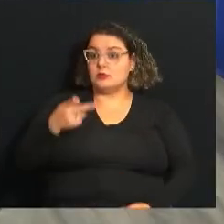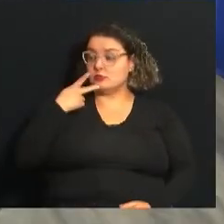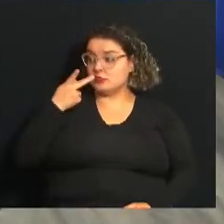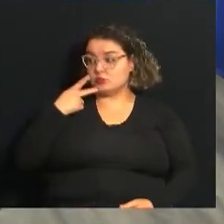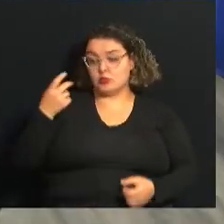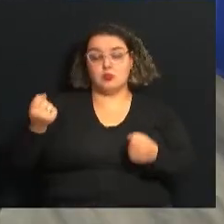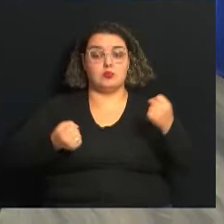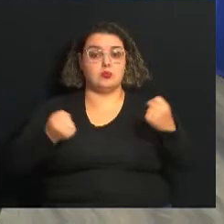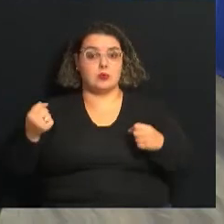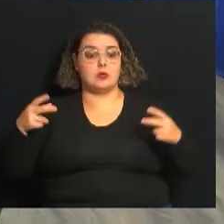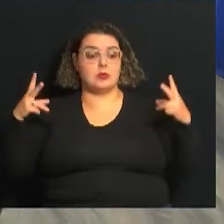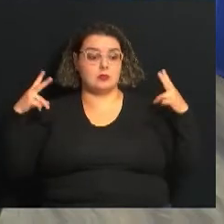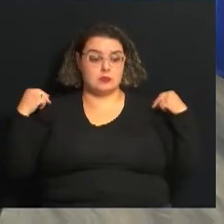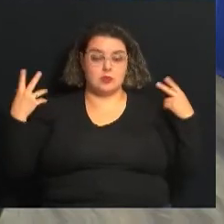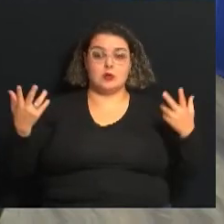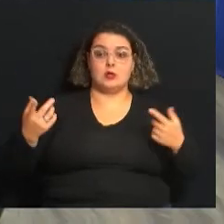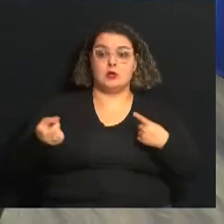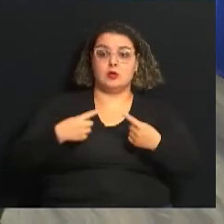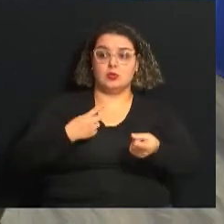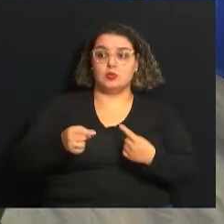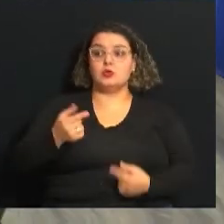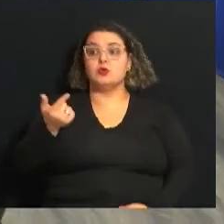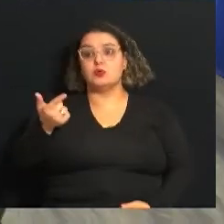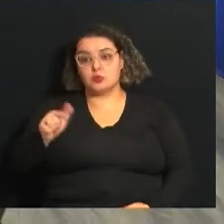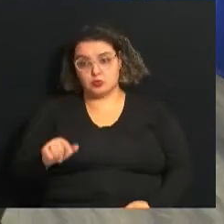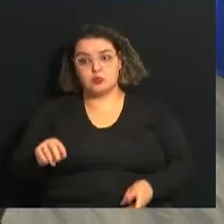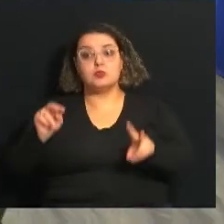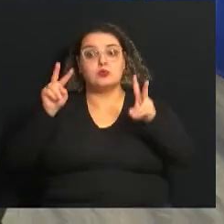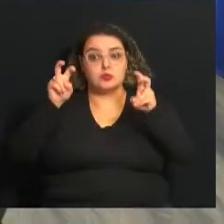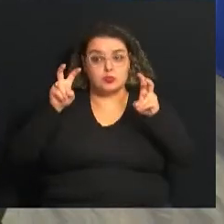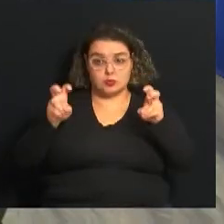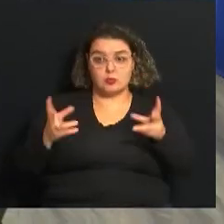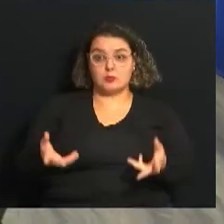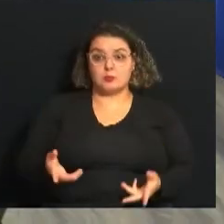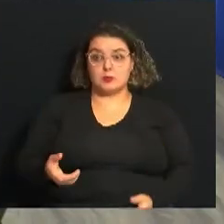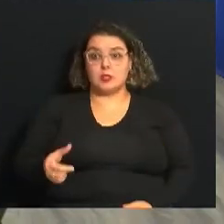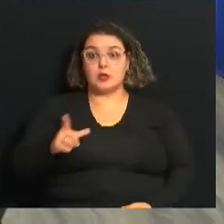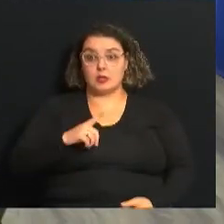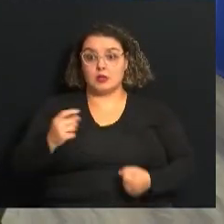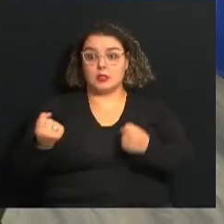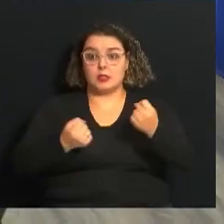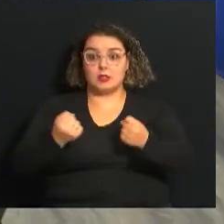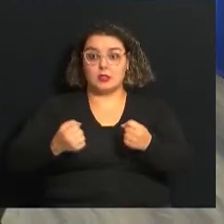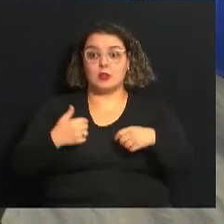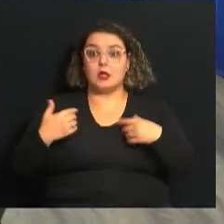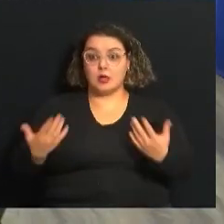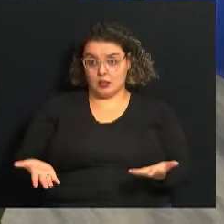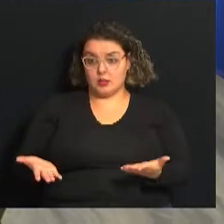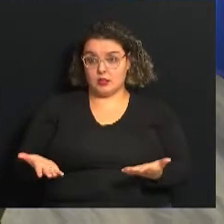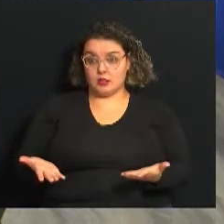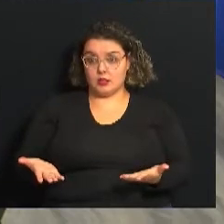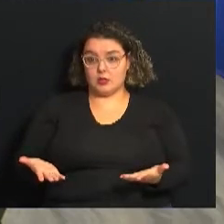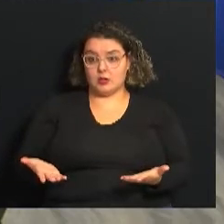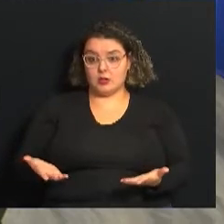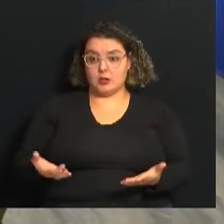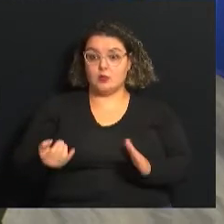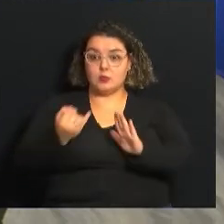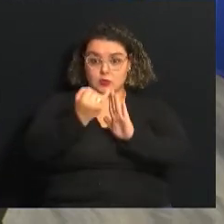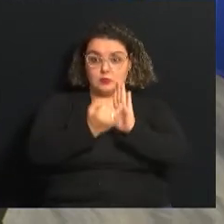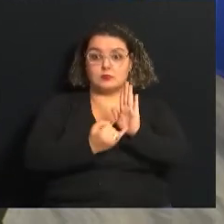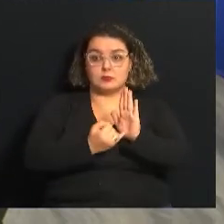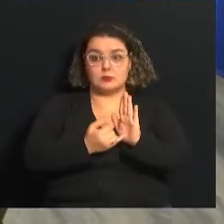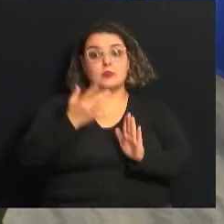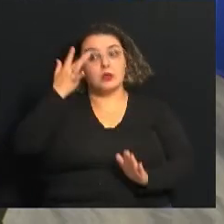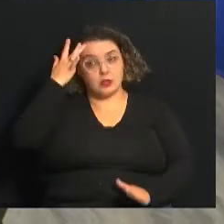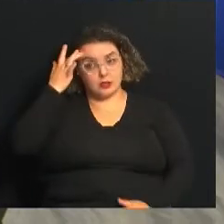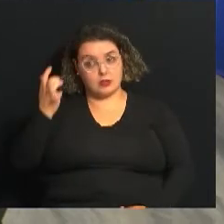sobre trânsito, a gente continua neste assunto para quem tem veículo, só que falando agora sobre um imposto, porque a partir de amanhã